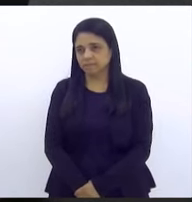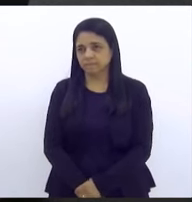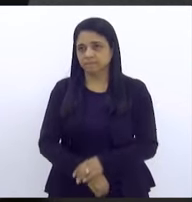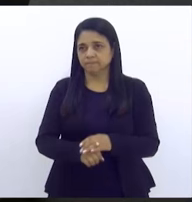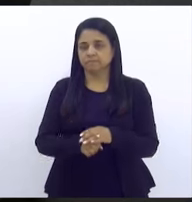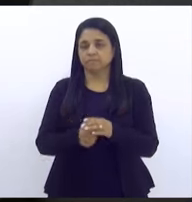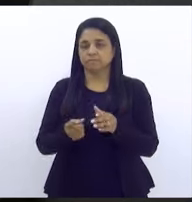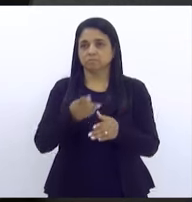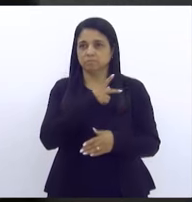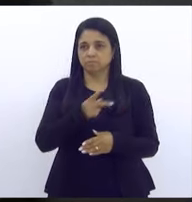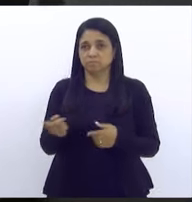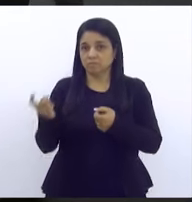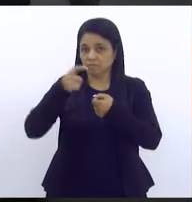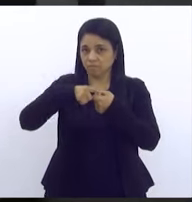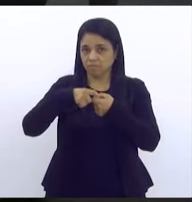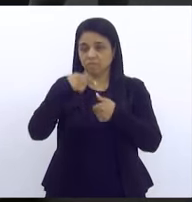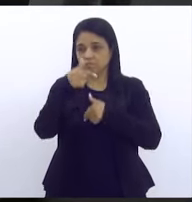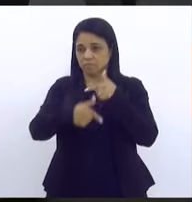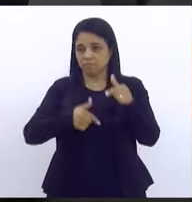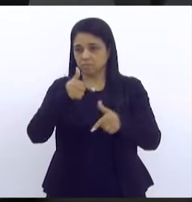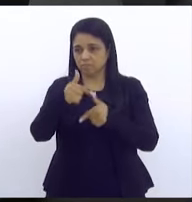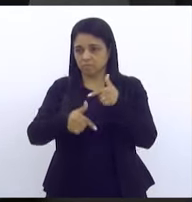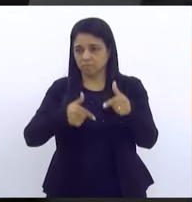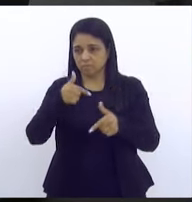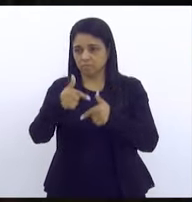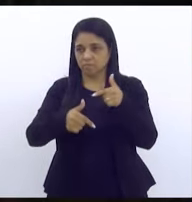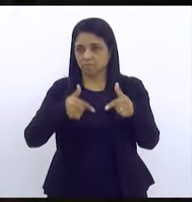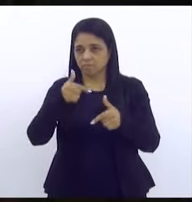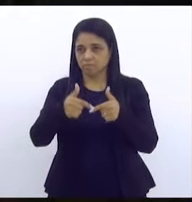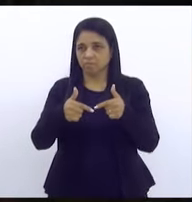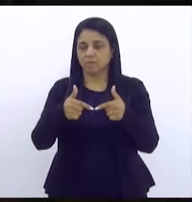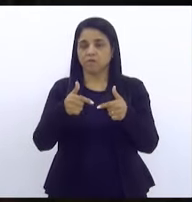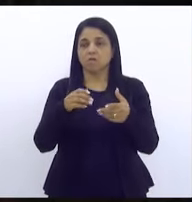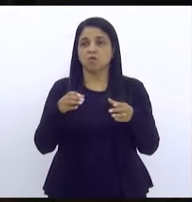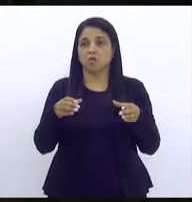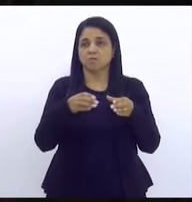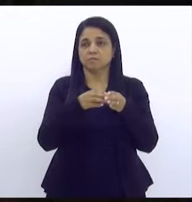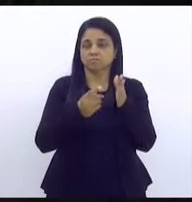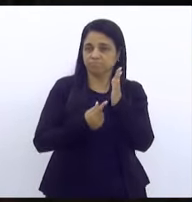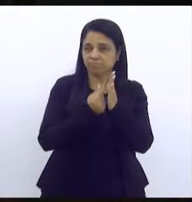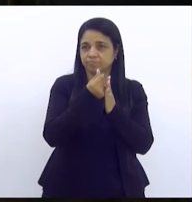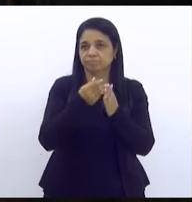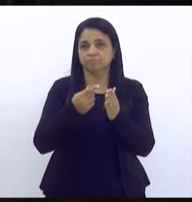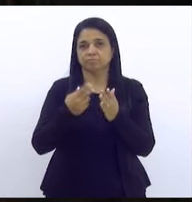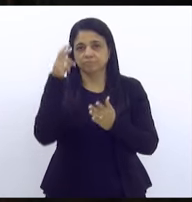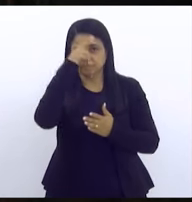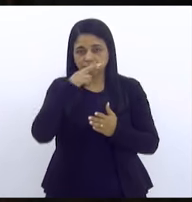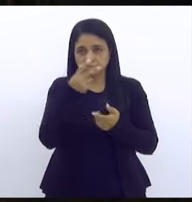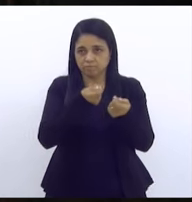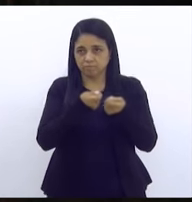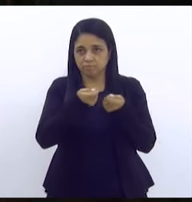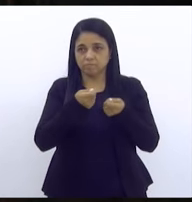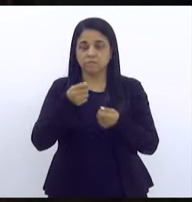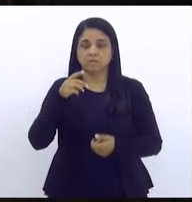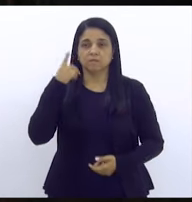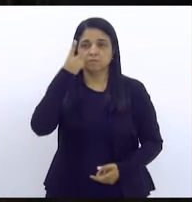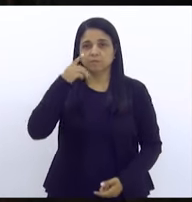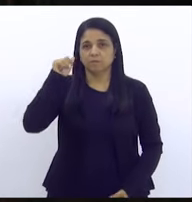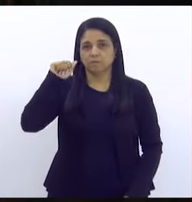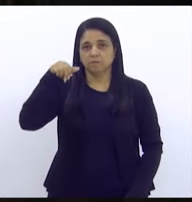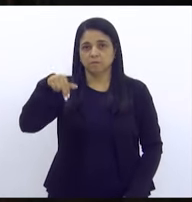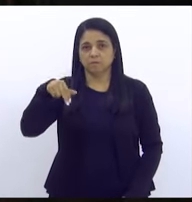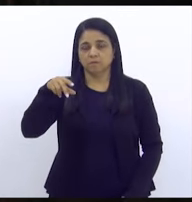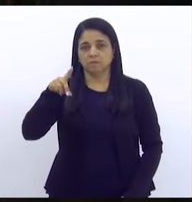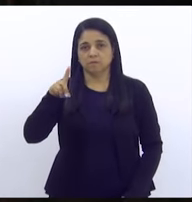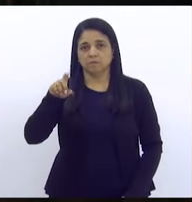A presidência retoma os trabalhos e pede o parecer da Comissão de Orçamento, Fiscalização Financeira e Controle, deputado Anderson Moraes.